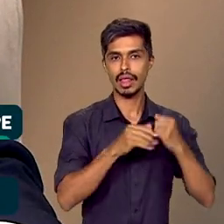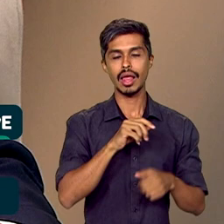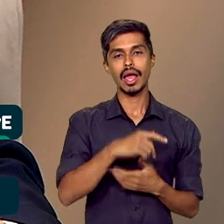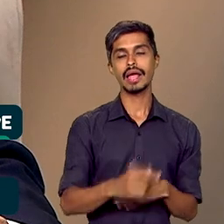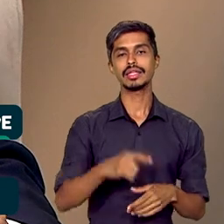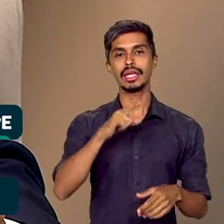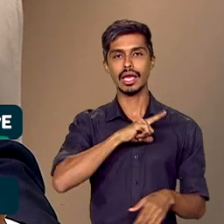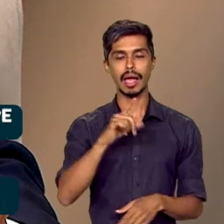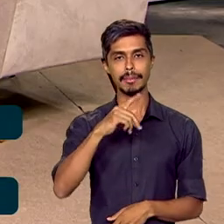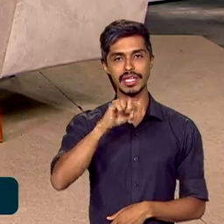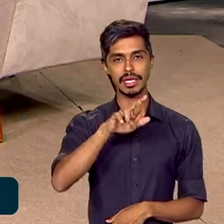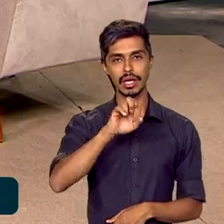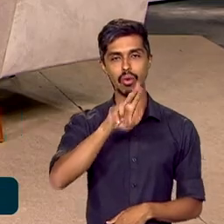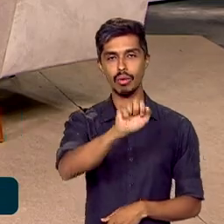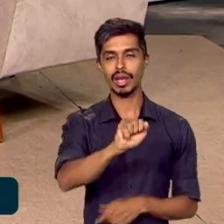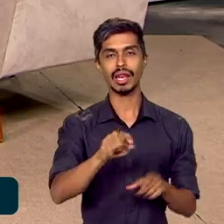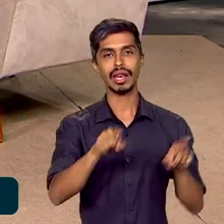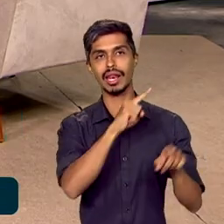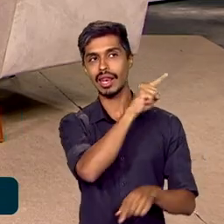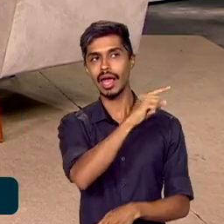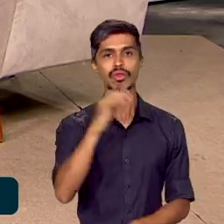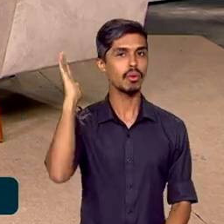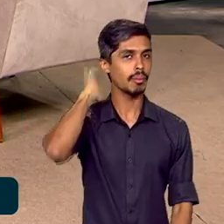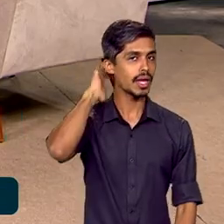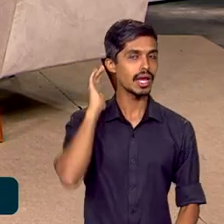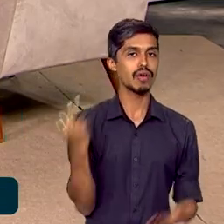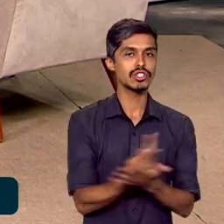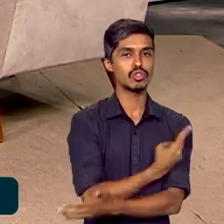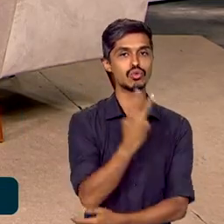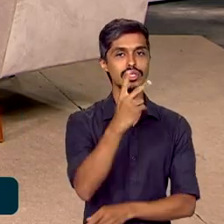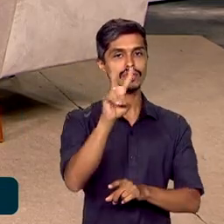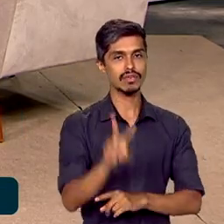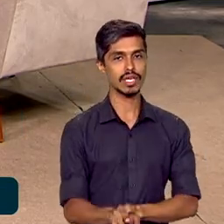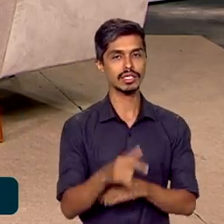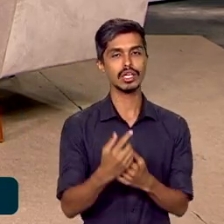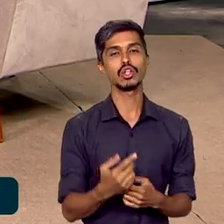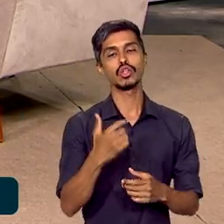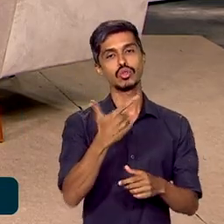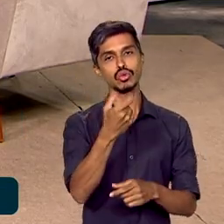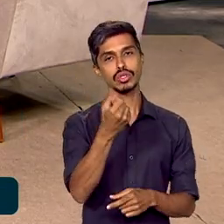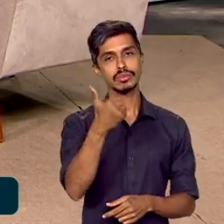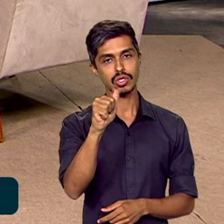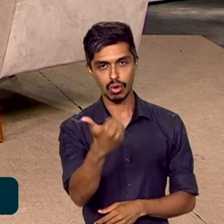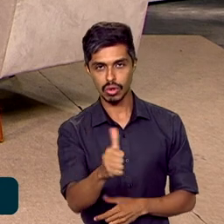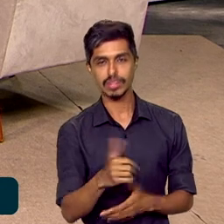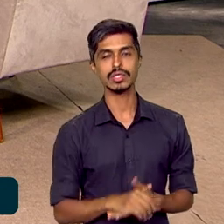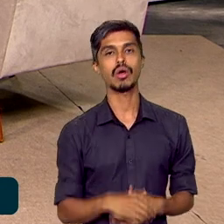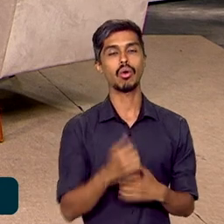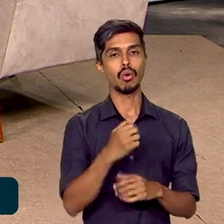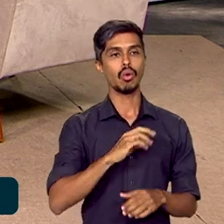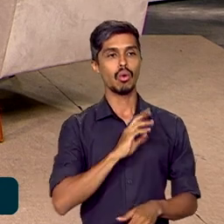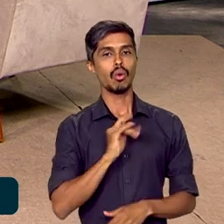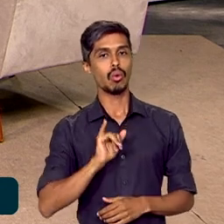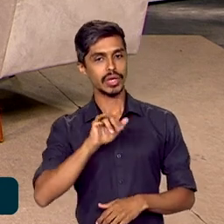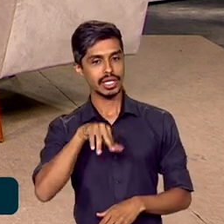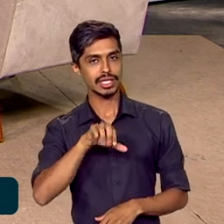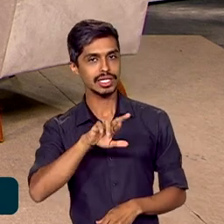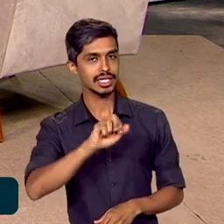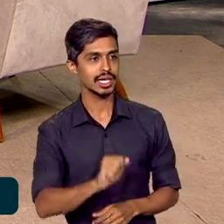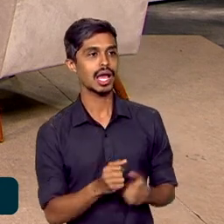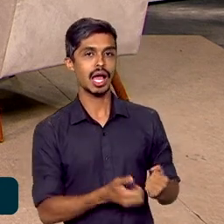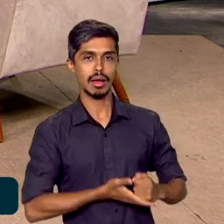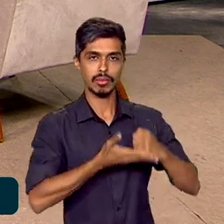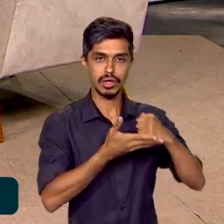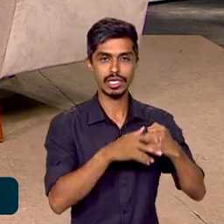Pará, ela já foi feita por duas vezes. Em 2011, o INCRA apoiou e as pessoas que